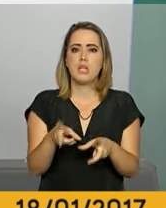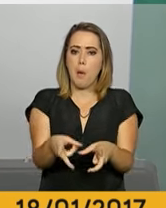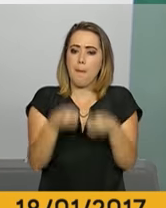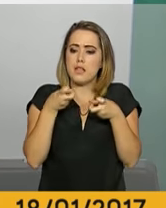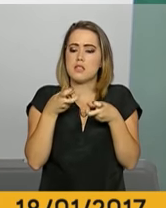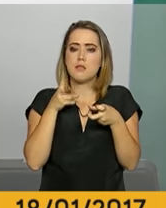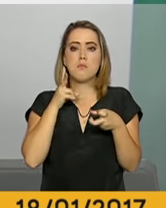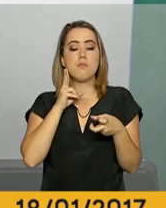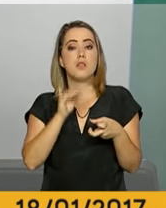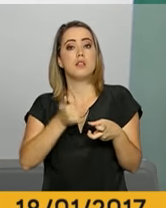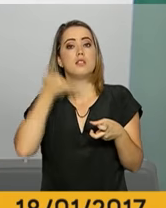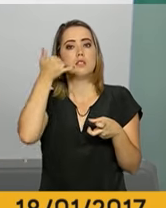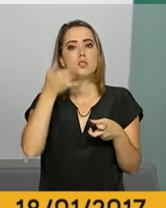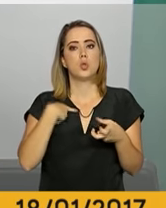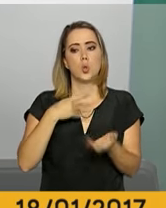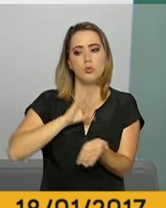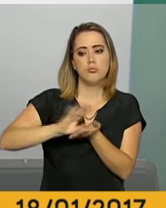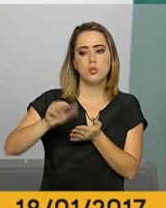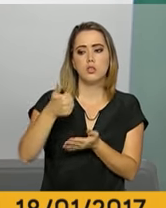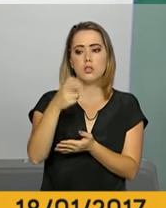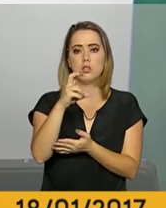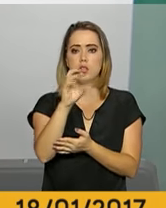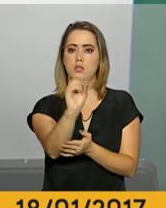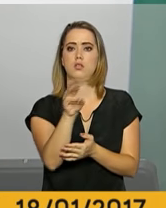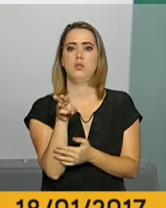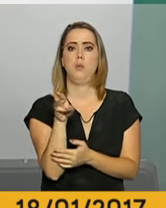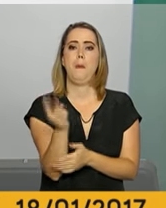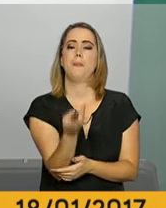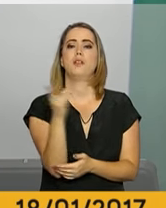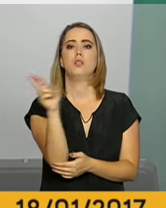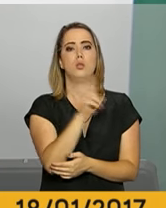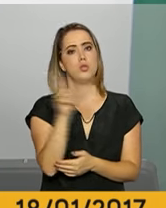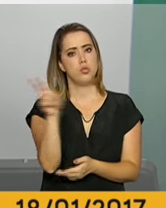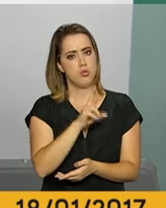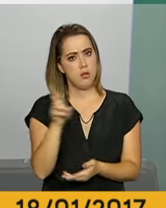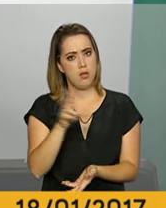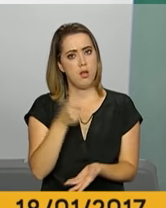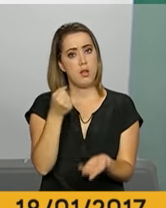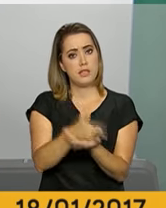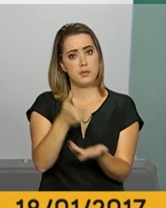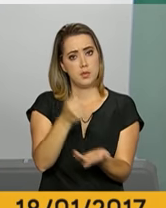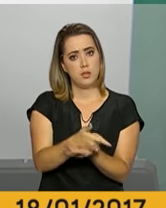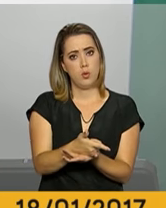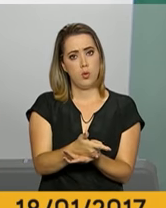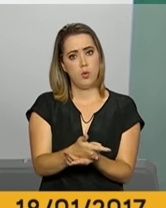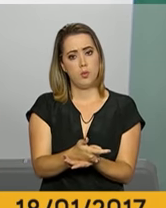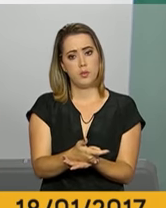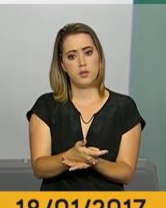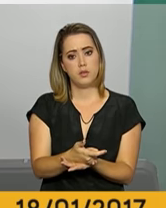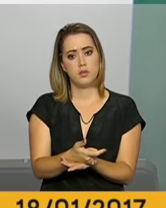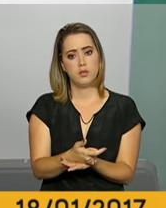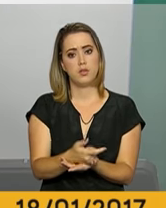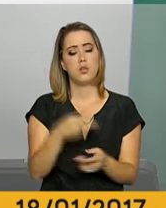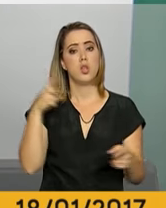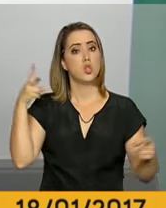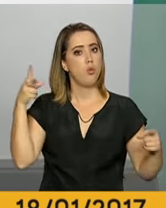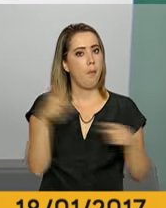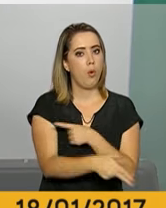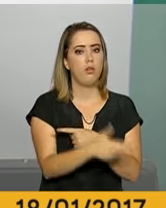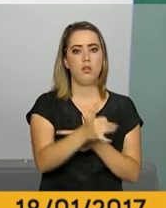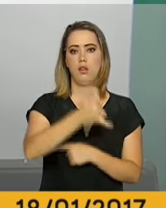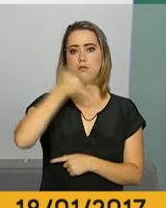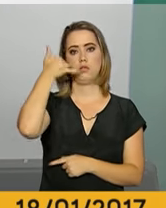são fundamentais. Nós destinamos 150 milhões para a compra de